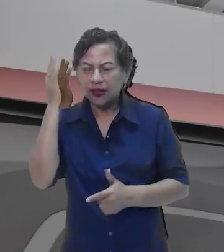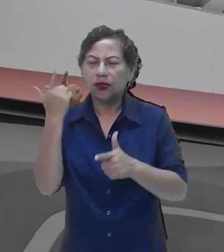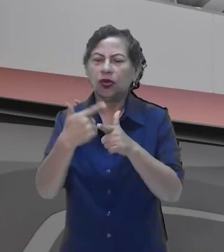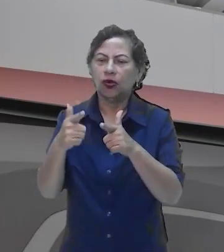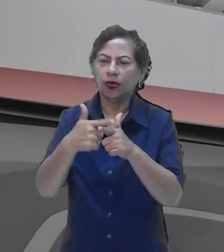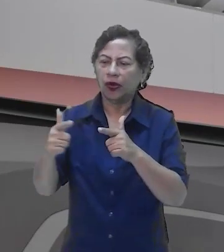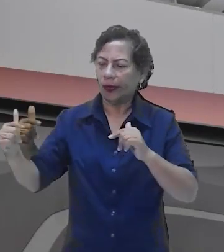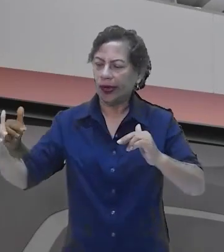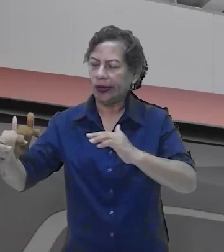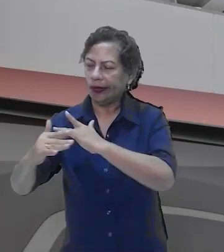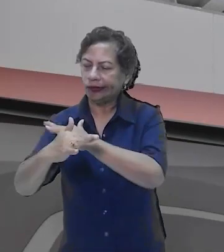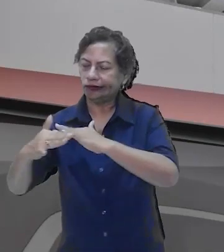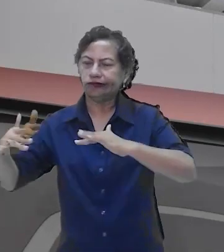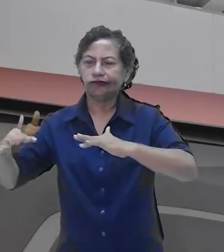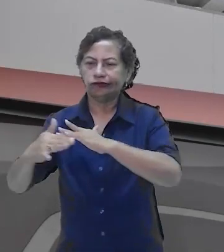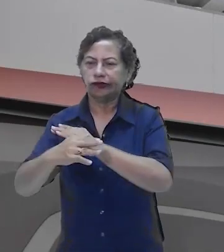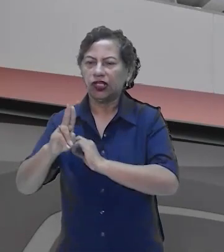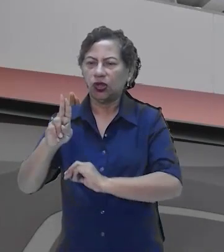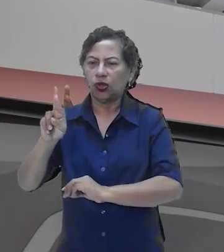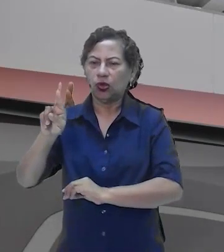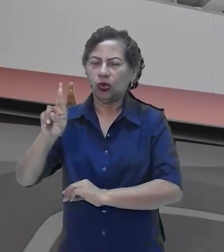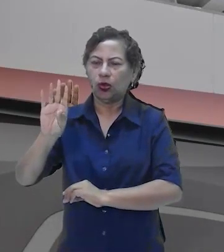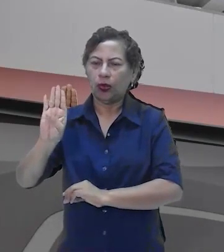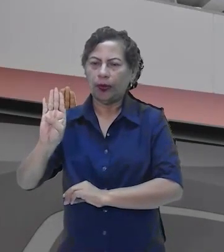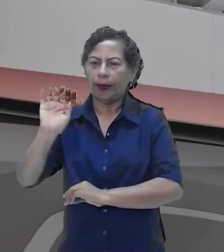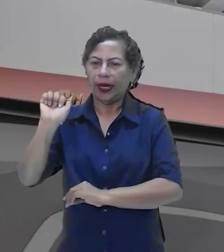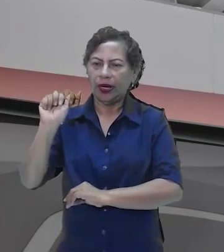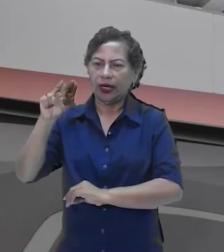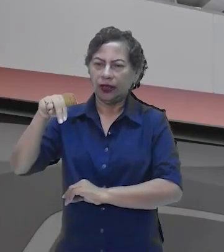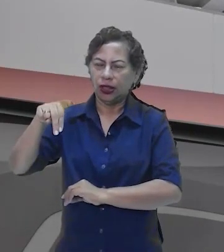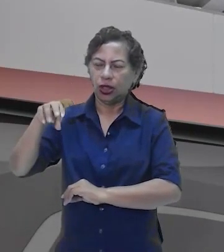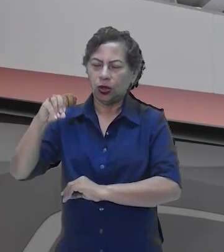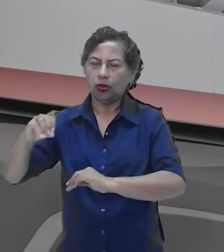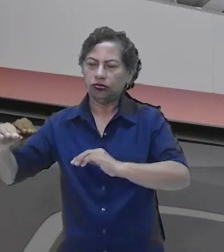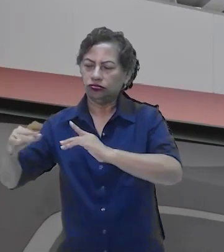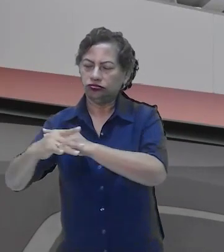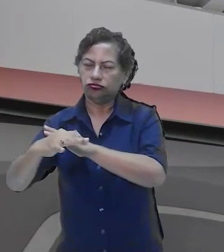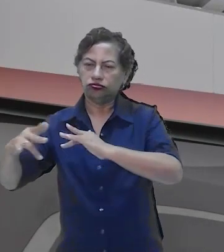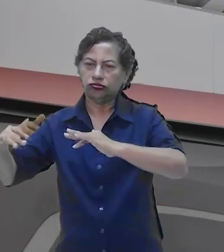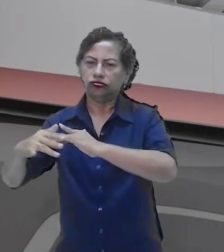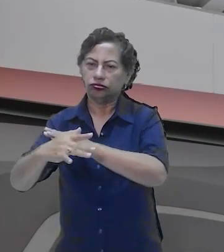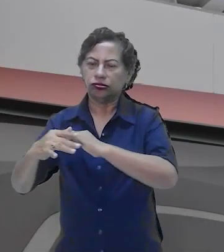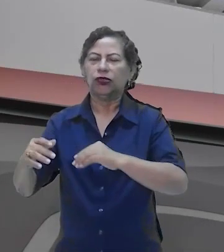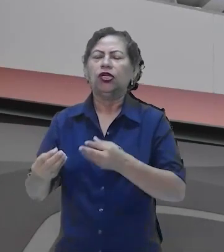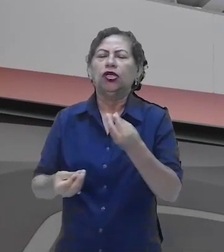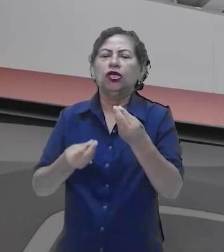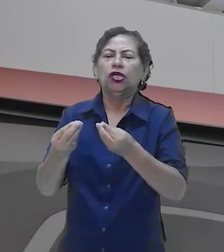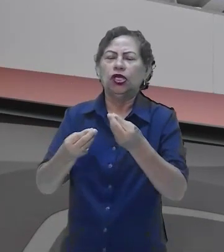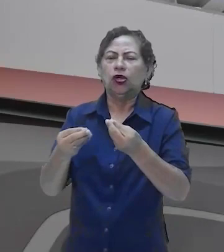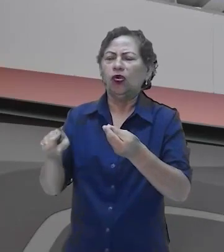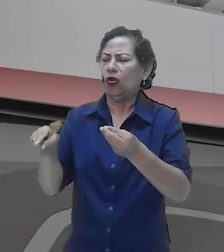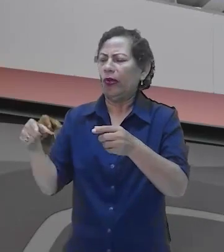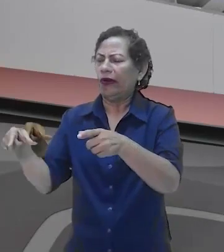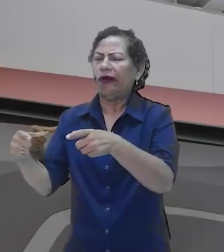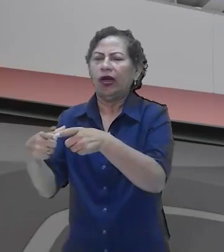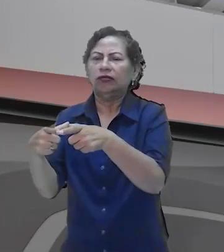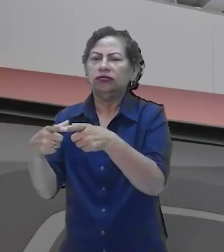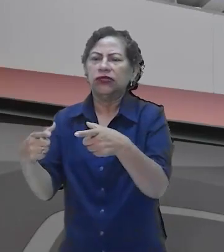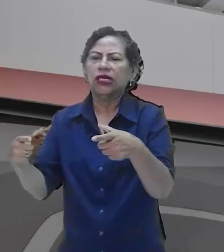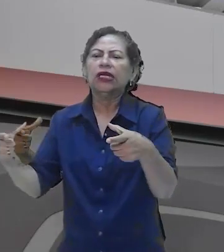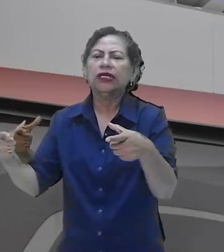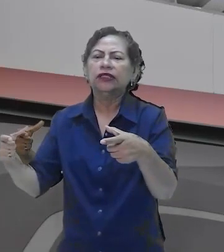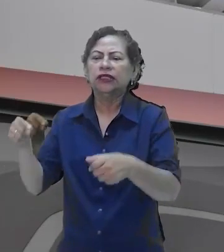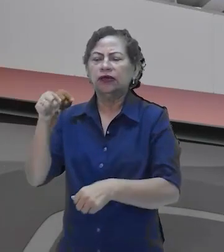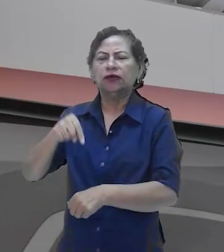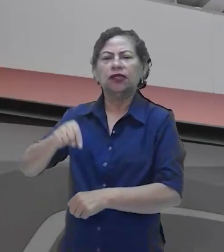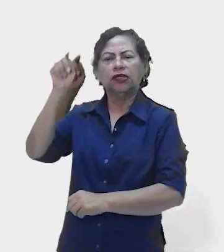caracterizar quais são, como se deu na realidade esse processo de urbanização aqui no nosso